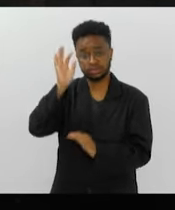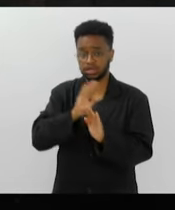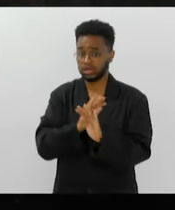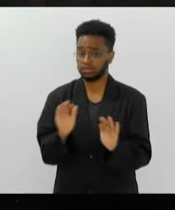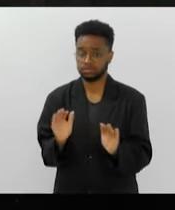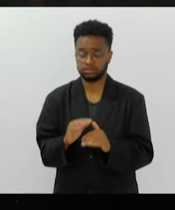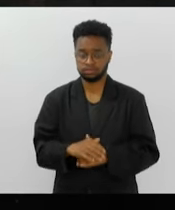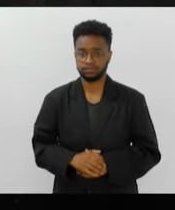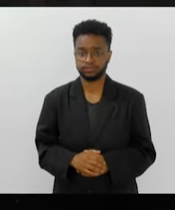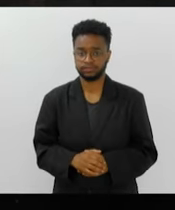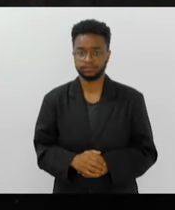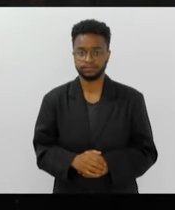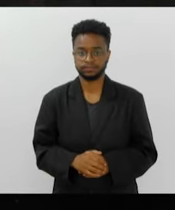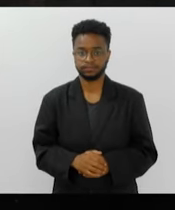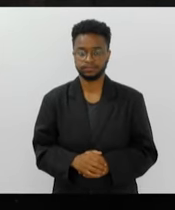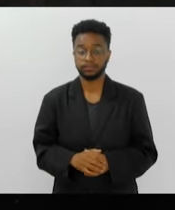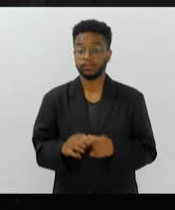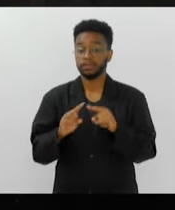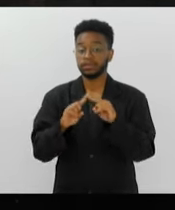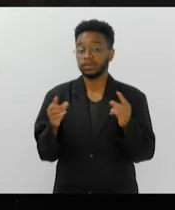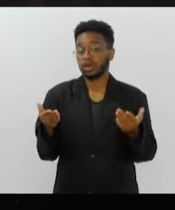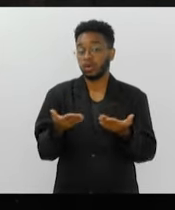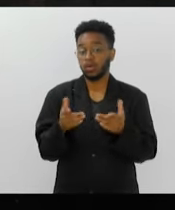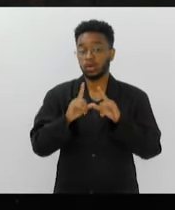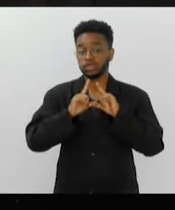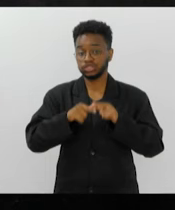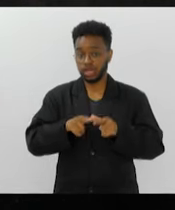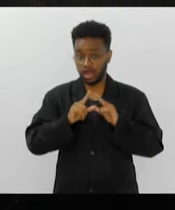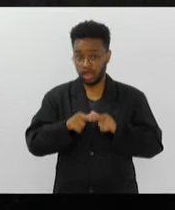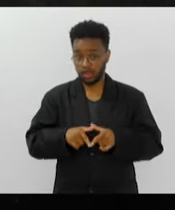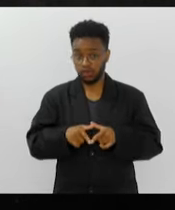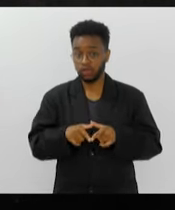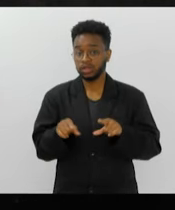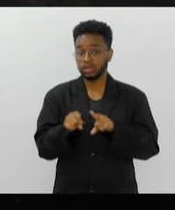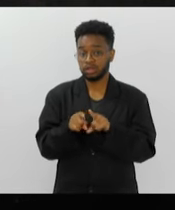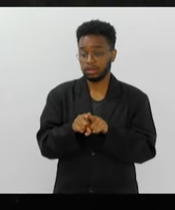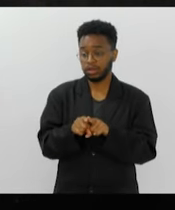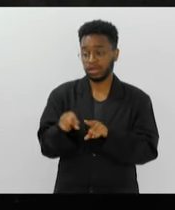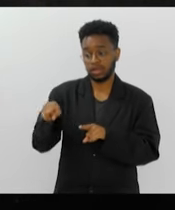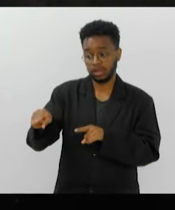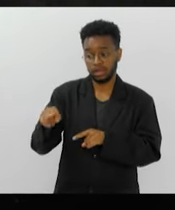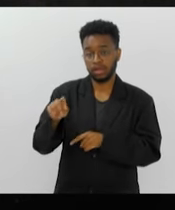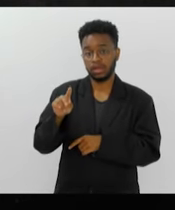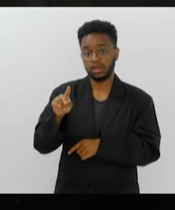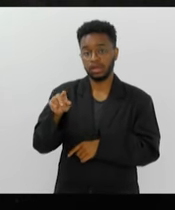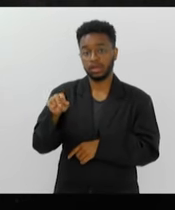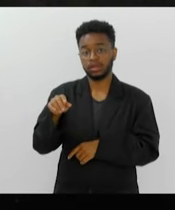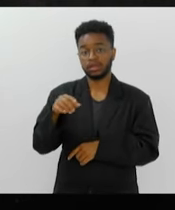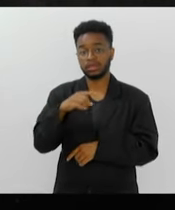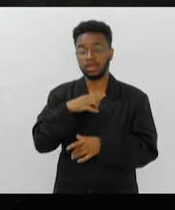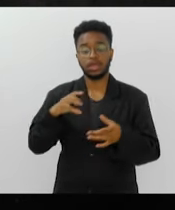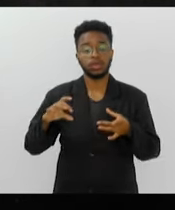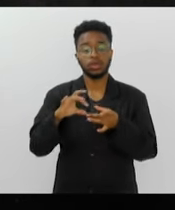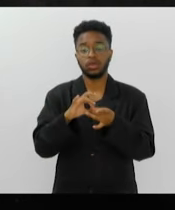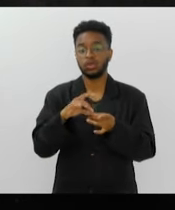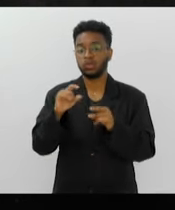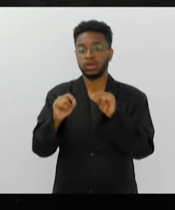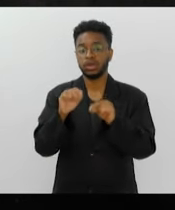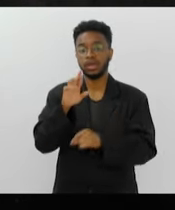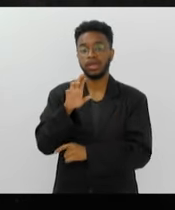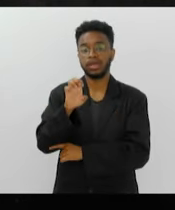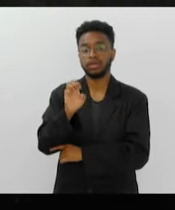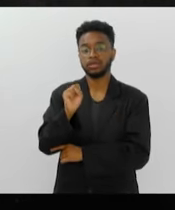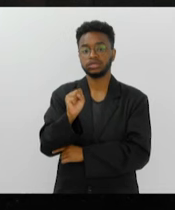Inocente agora Israel abriu uma frente e vice-versa com o resbolar resbolar